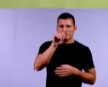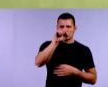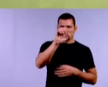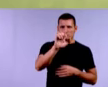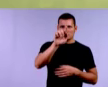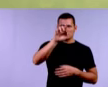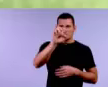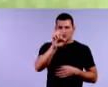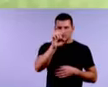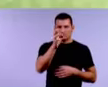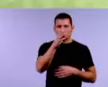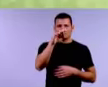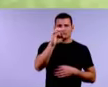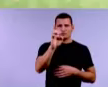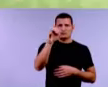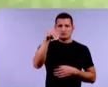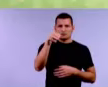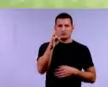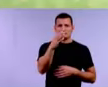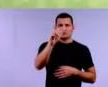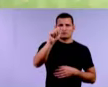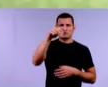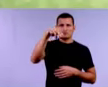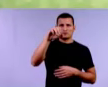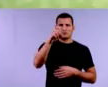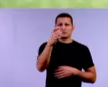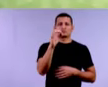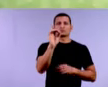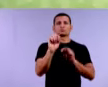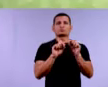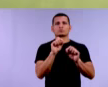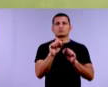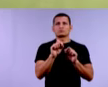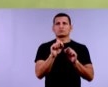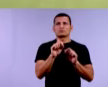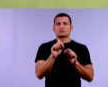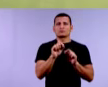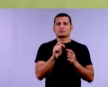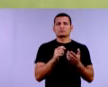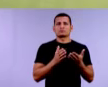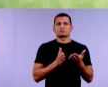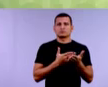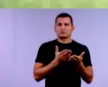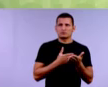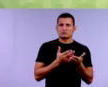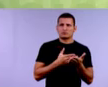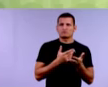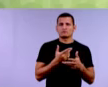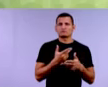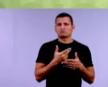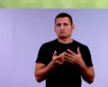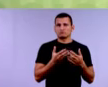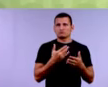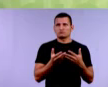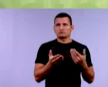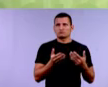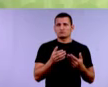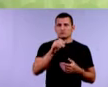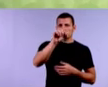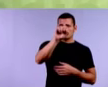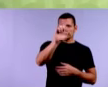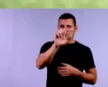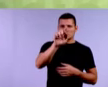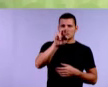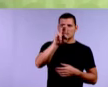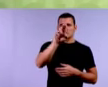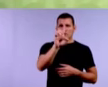essa preposição? Seguem em anexo o quê? Os livros... Segue em anexo